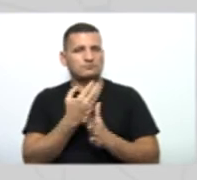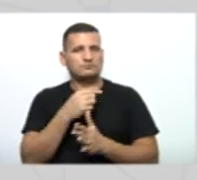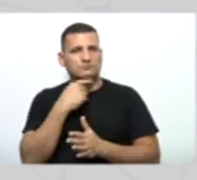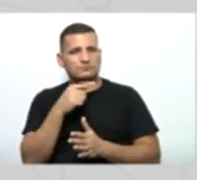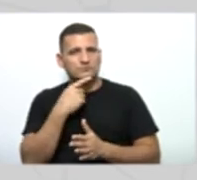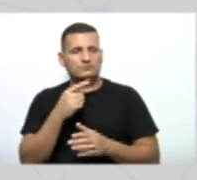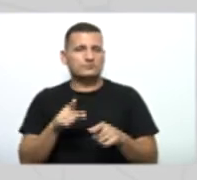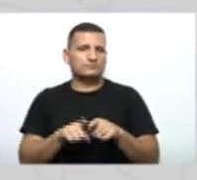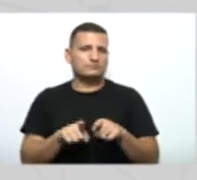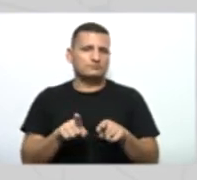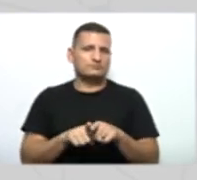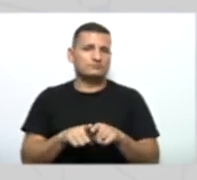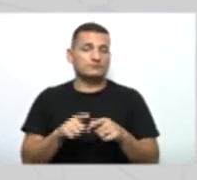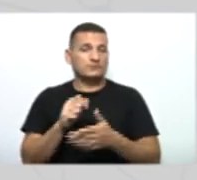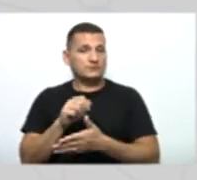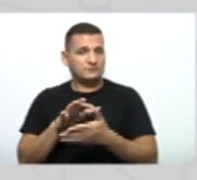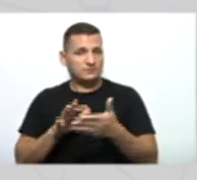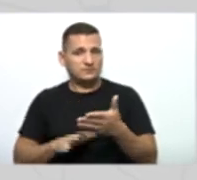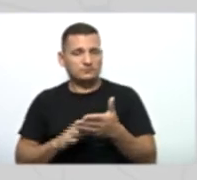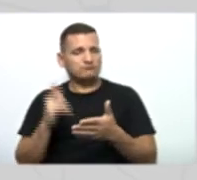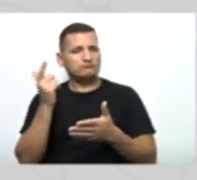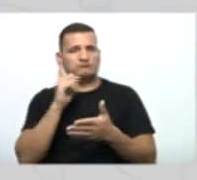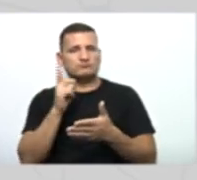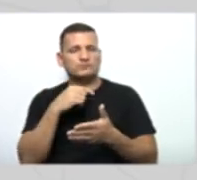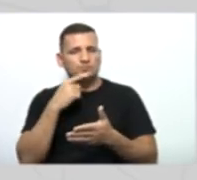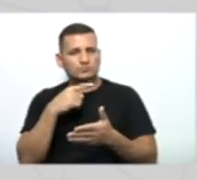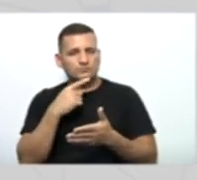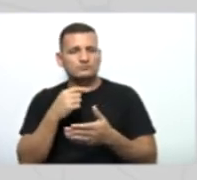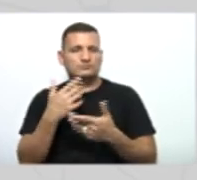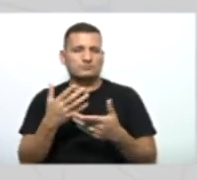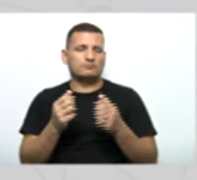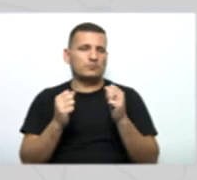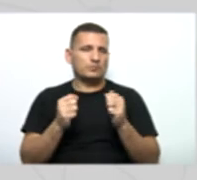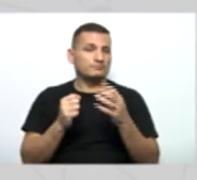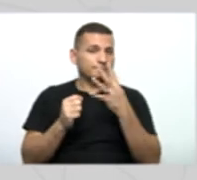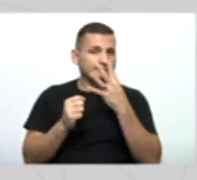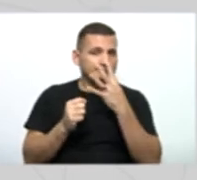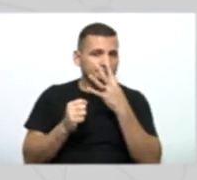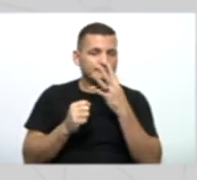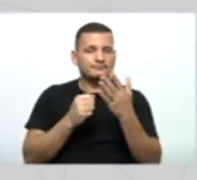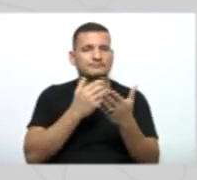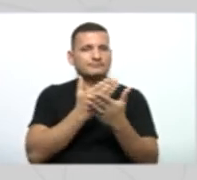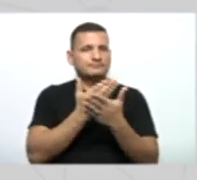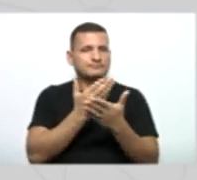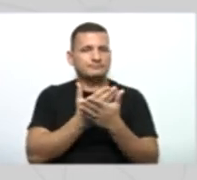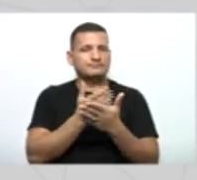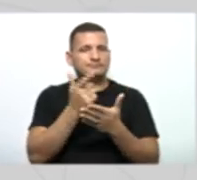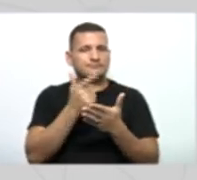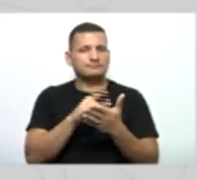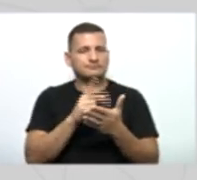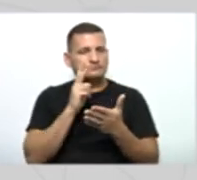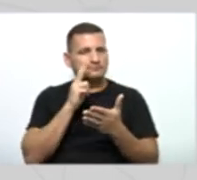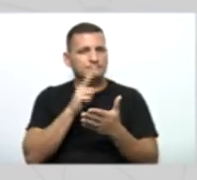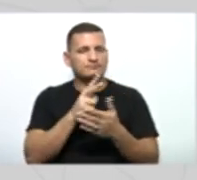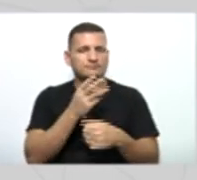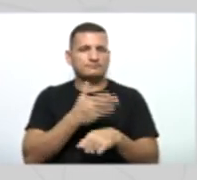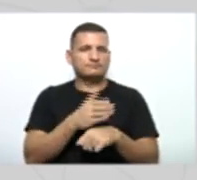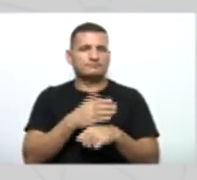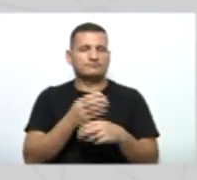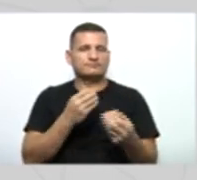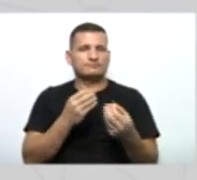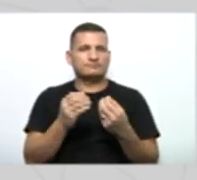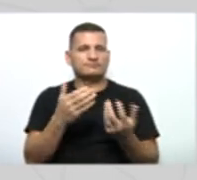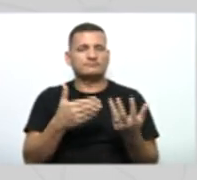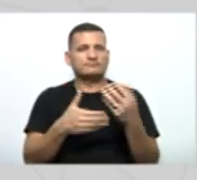na hora da resolução das atividades, dá uma reassistida na aula, reforça assistindo a prática desse funcionamento do